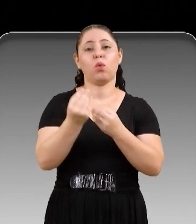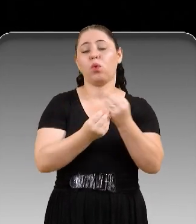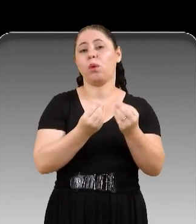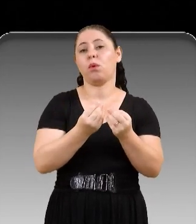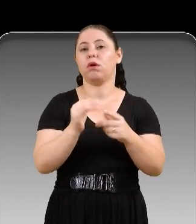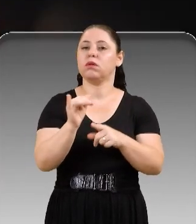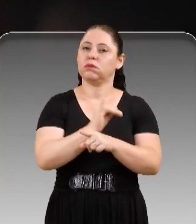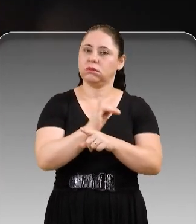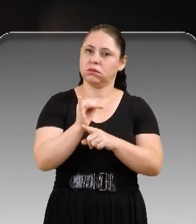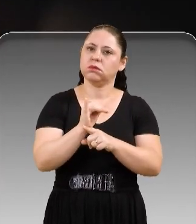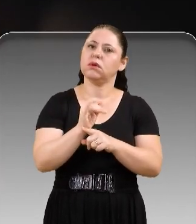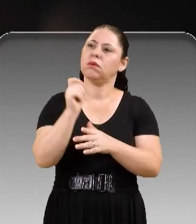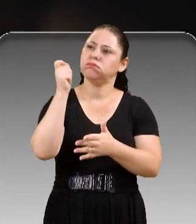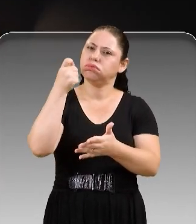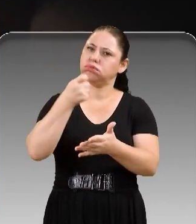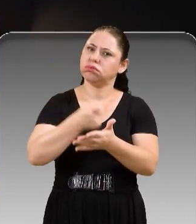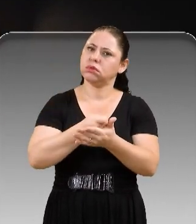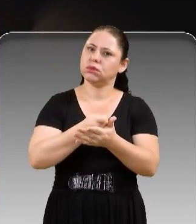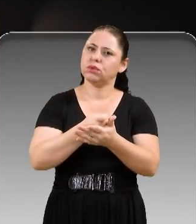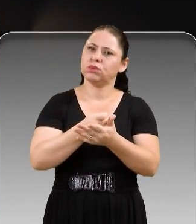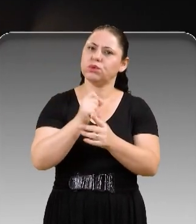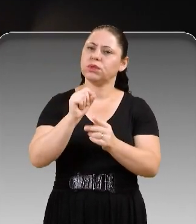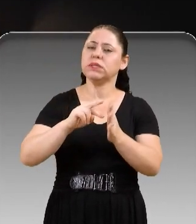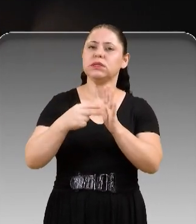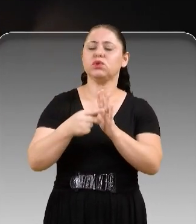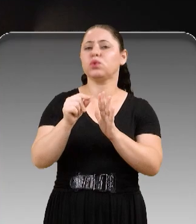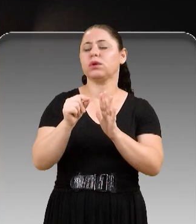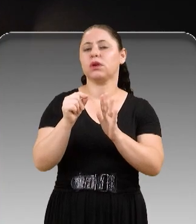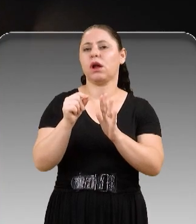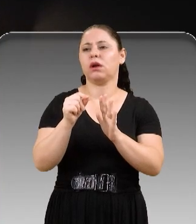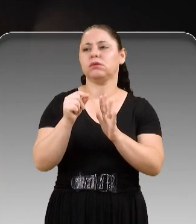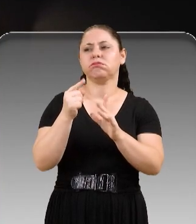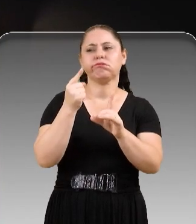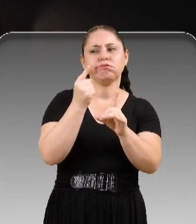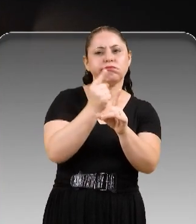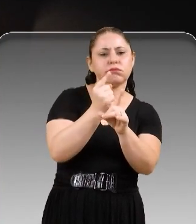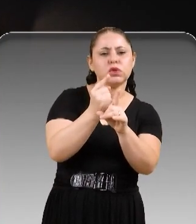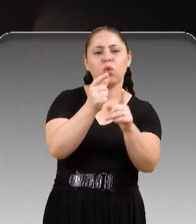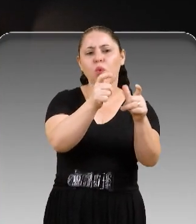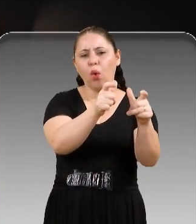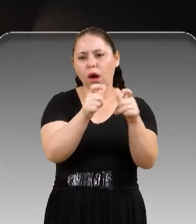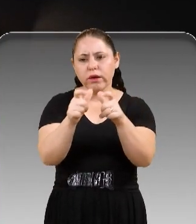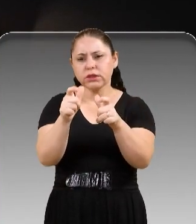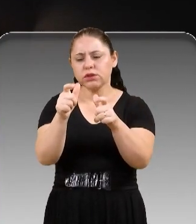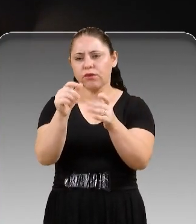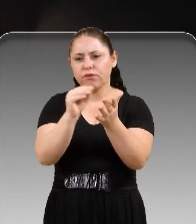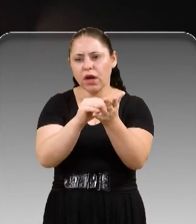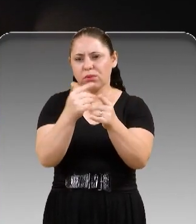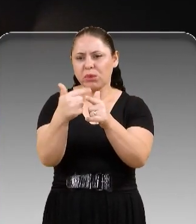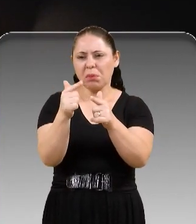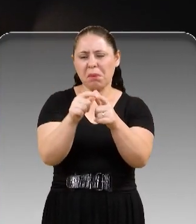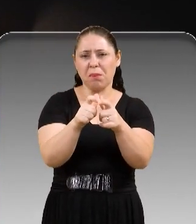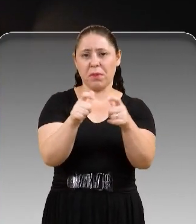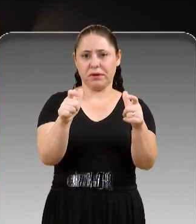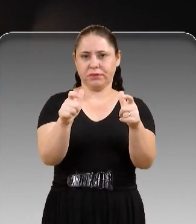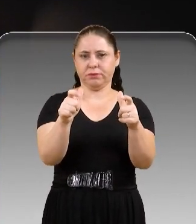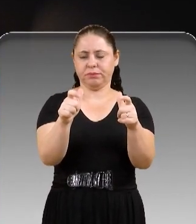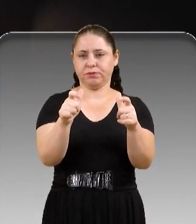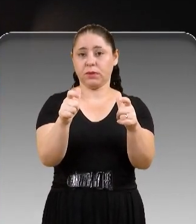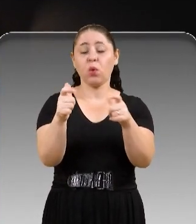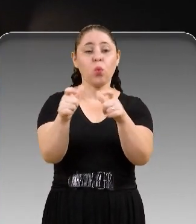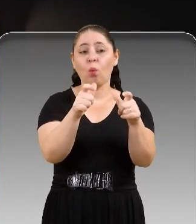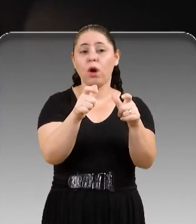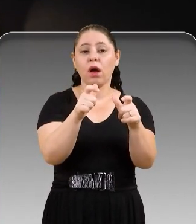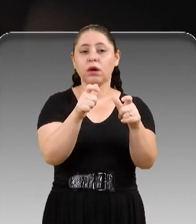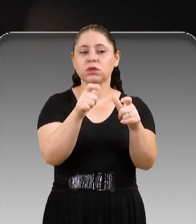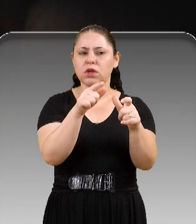sentido, com ações bastante eficazes no sentido de detectar onde existem os problemas